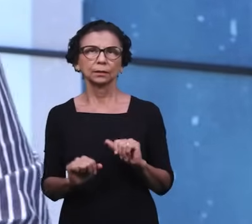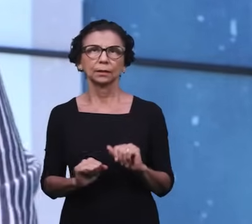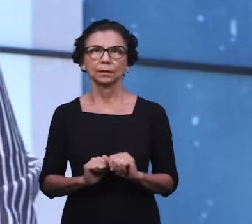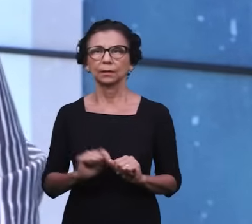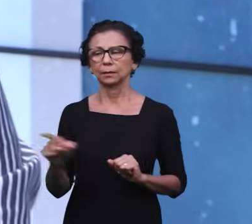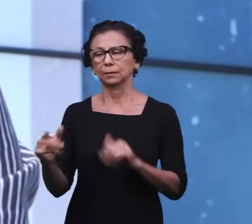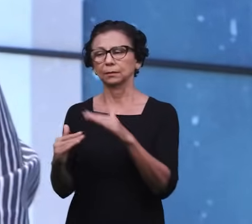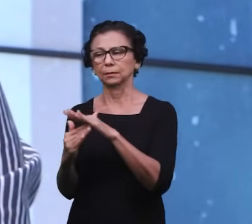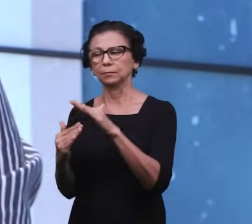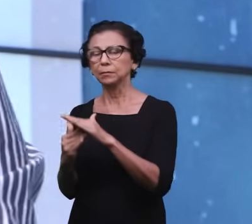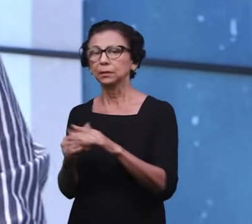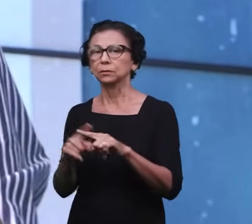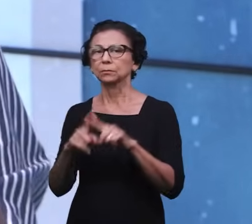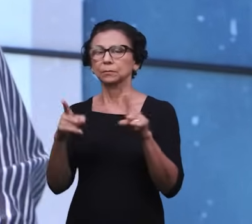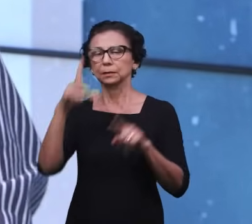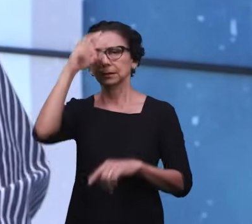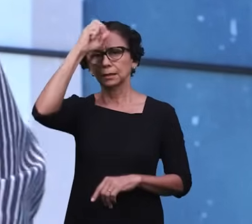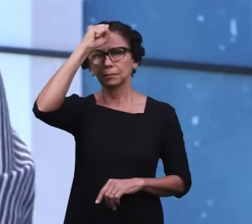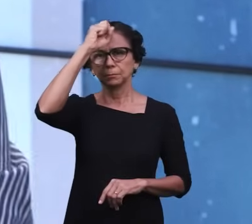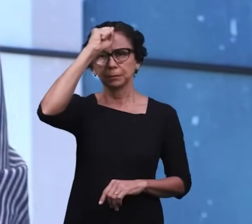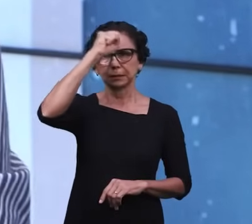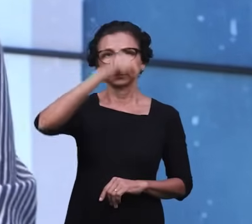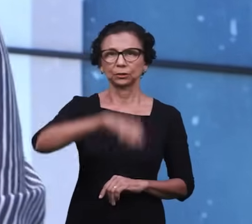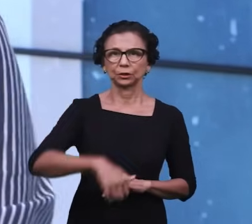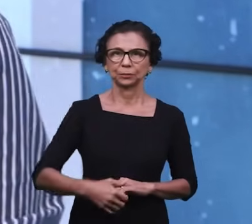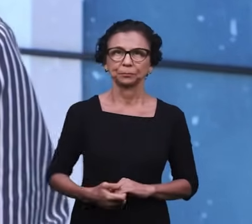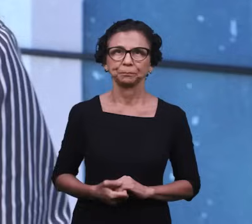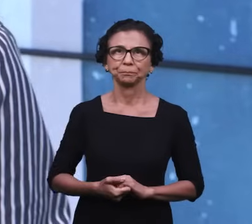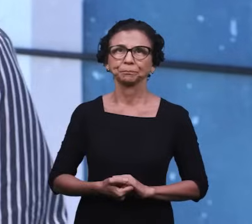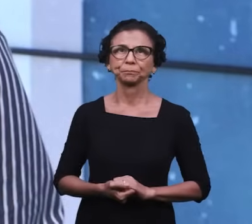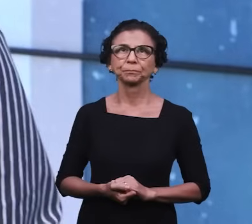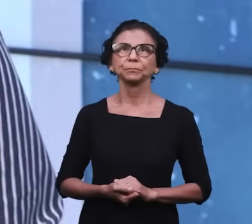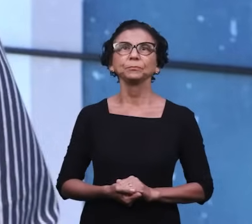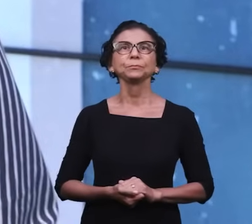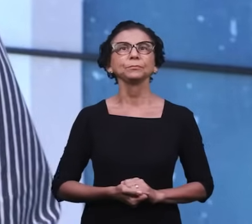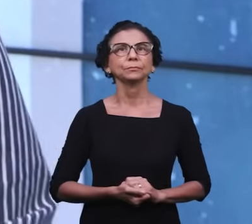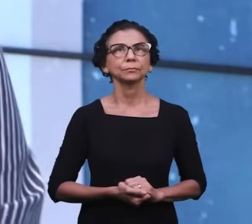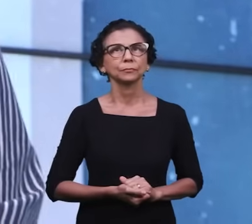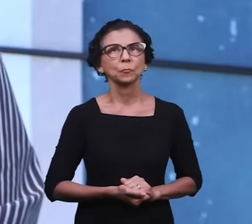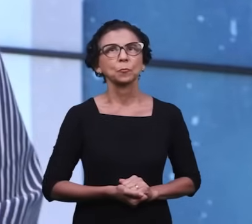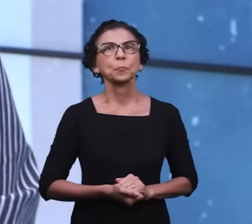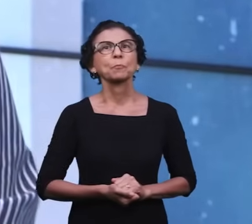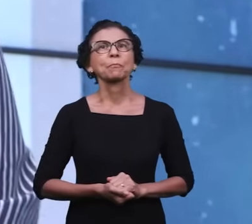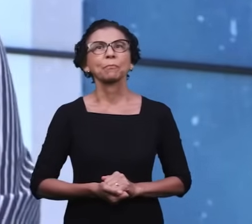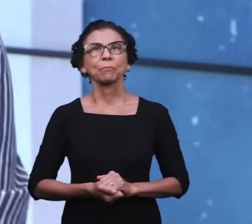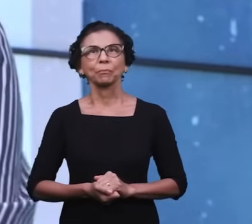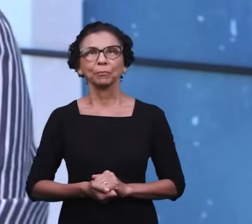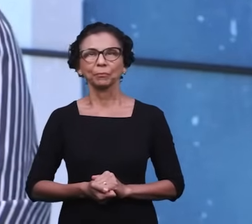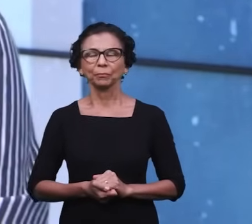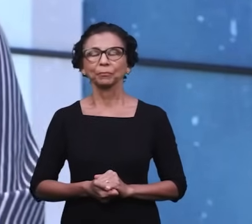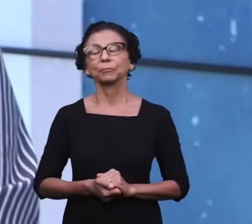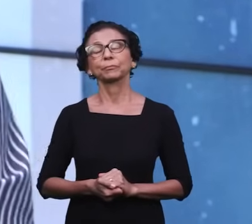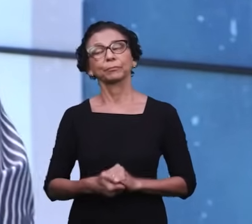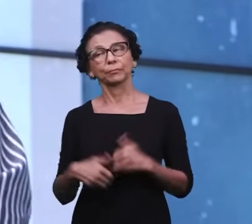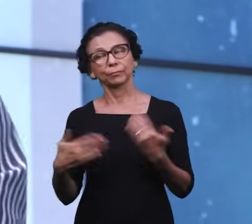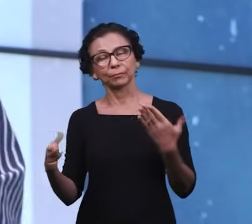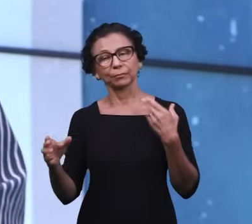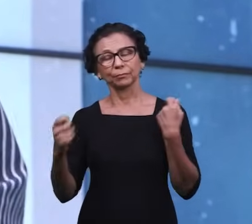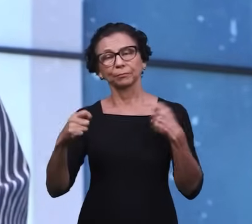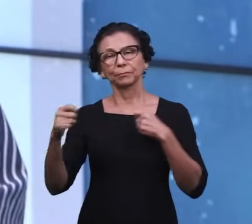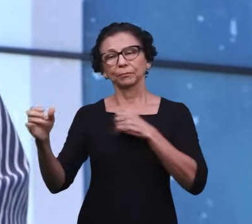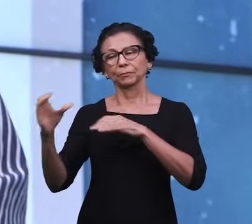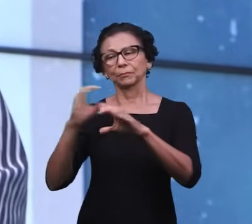por imitação o tempo inteiro. Entendi. O autismo tem essa dificuldade de imitação. porque envolve toda a questão